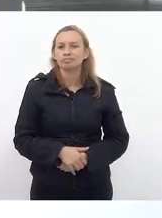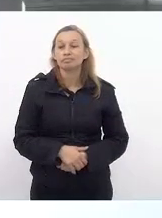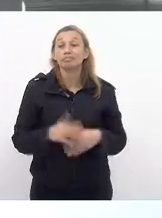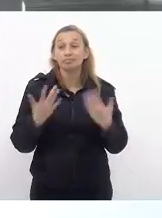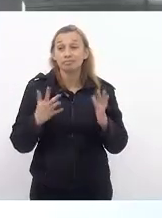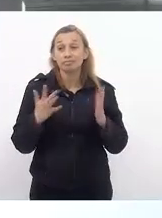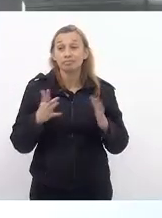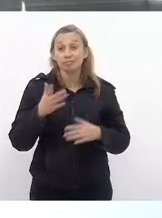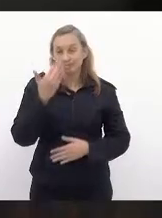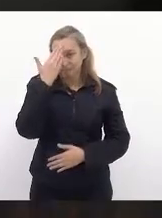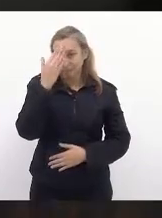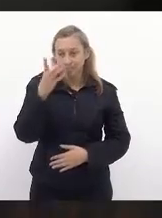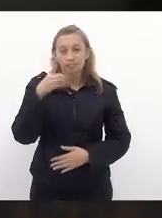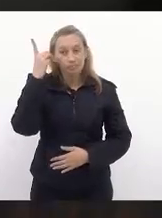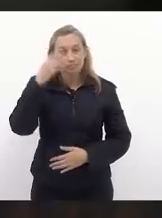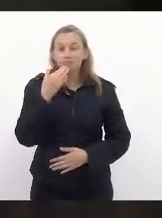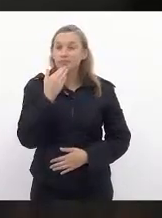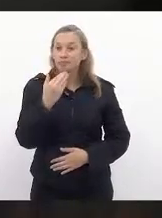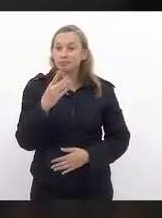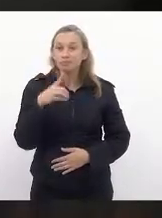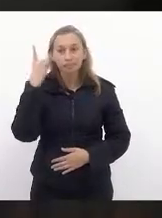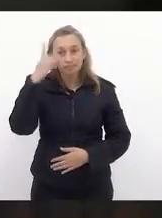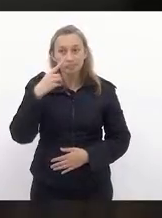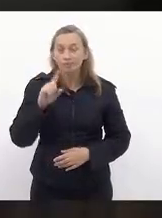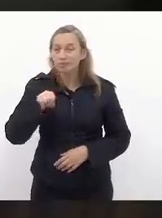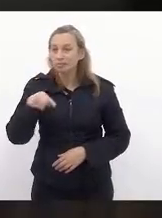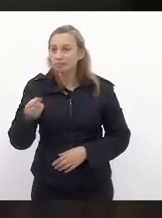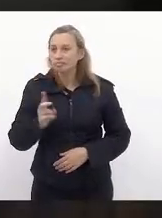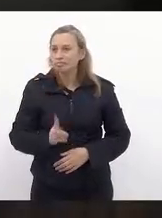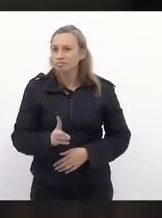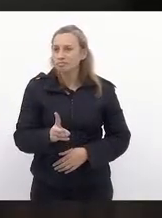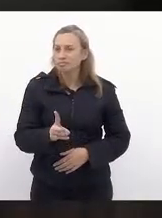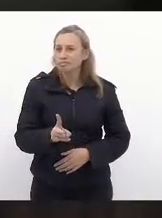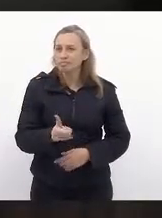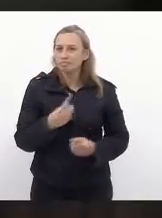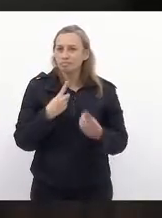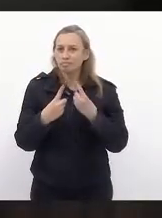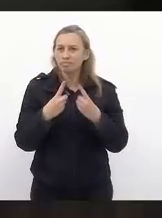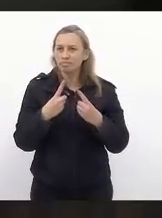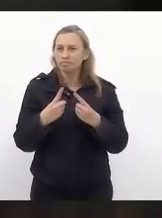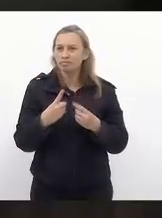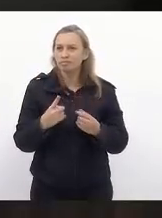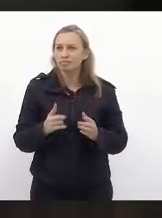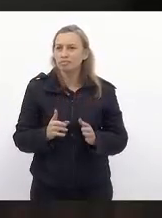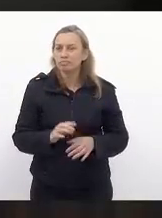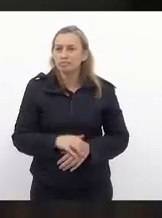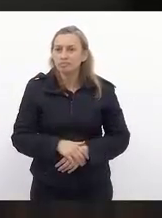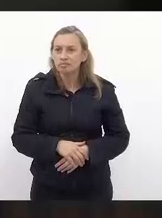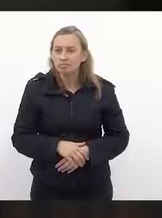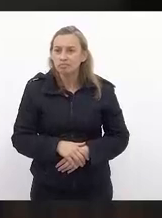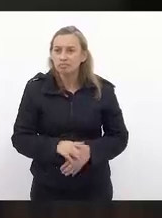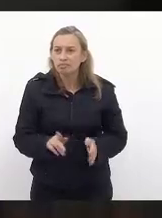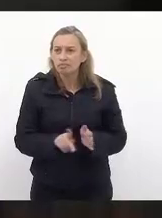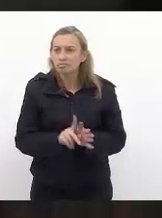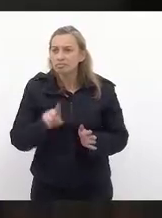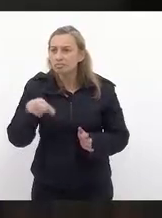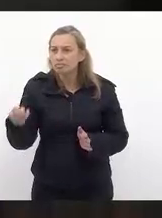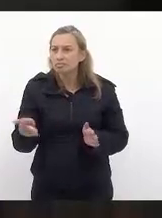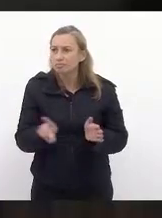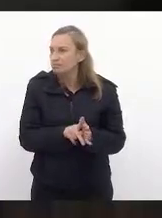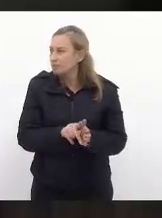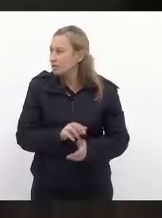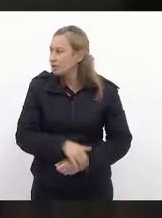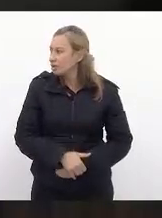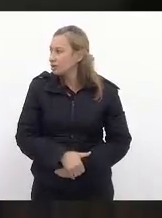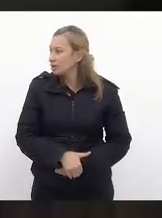obrigado a deputado eu pedir e os deputados se depois continuasse os que estão descansando que a gente ainda vai cantar o projeto e mais o outro